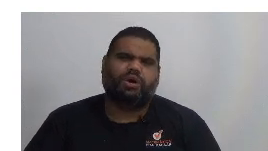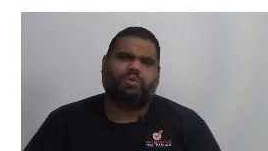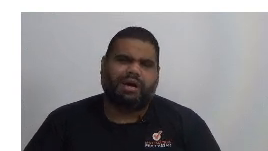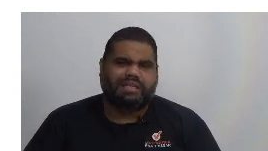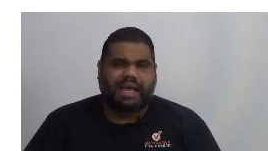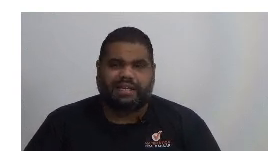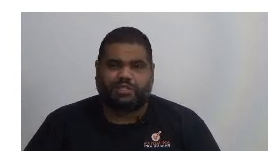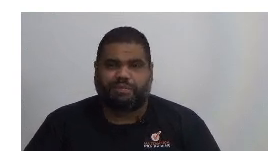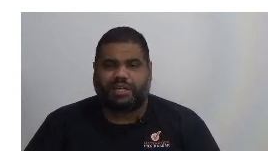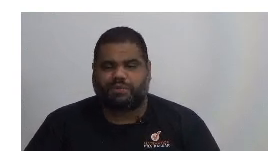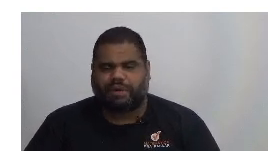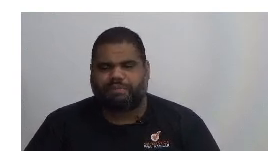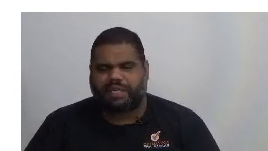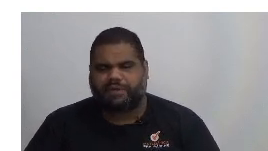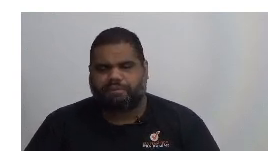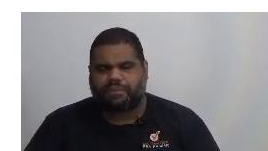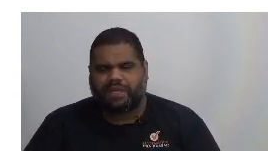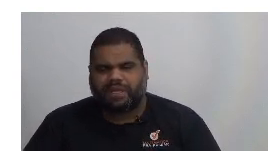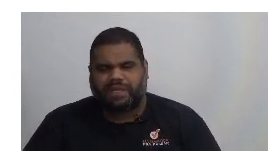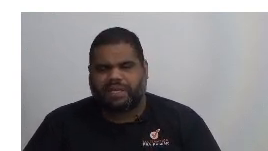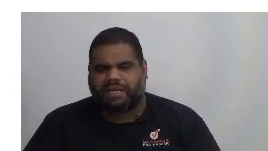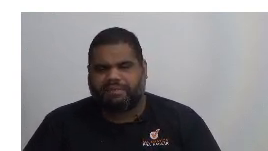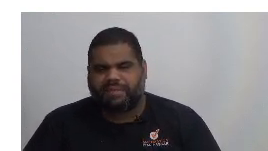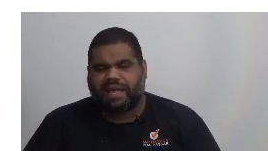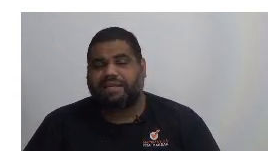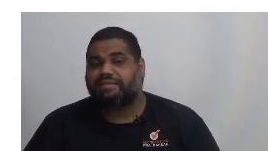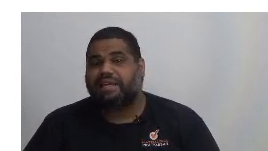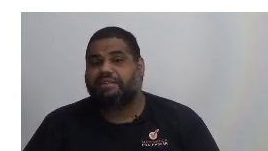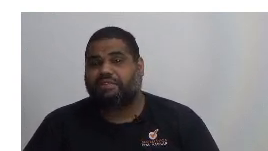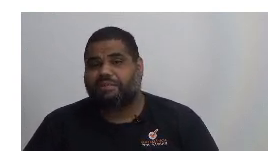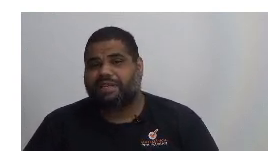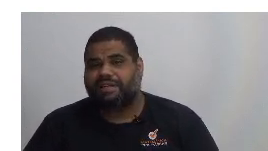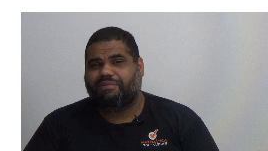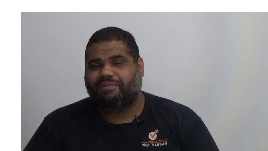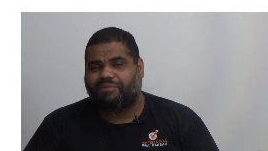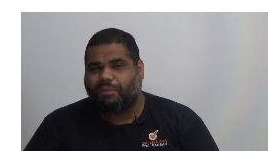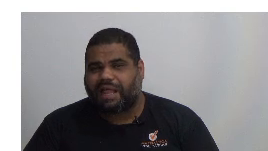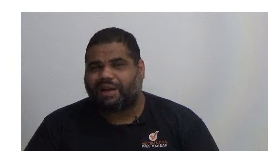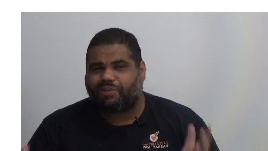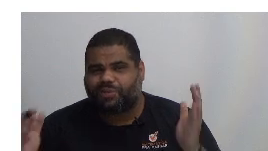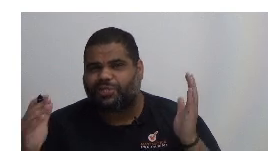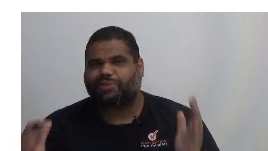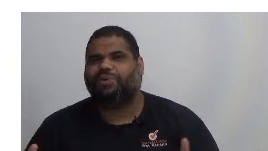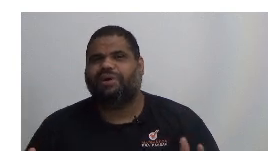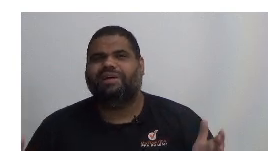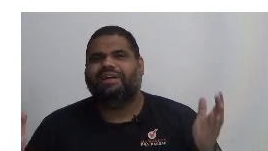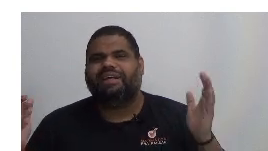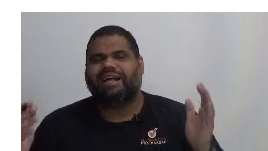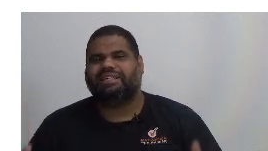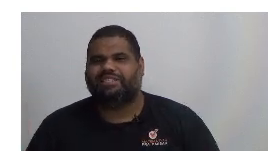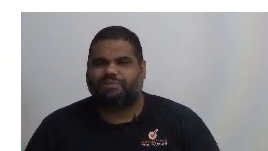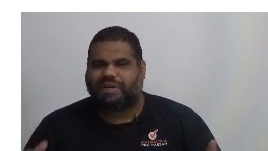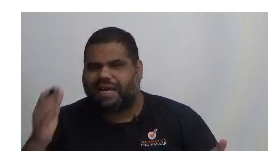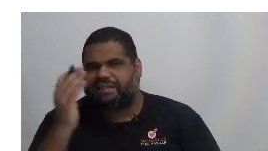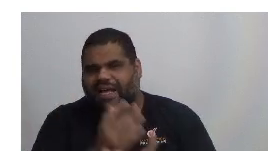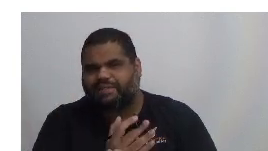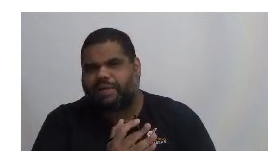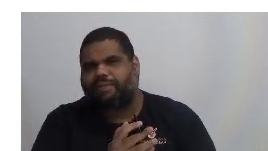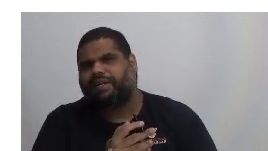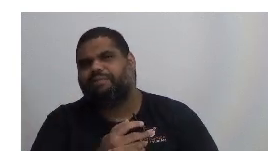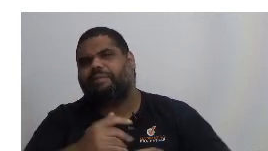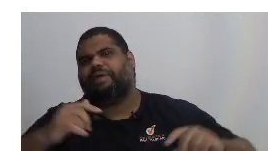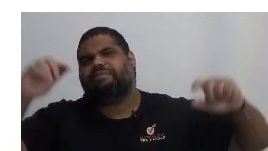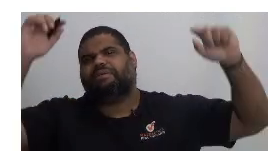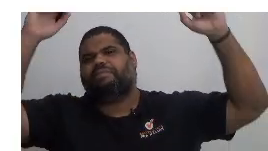gente troca uma ideia, a gente bate um papinho. E é isso aí, família. Vamos lá, cochilou, cachimbo cai. Tá